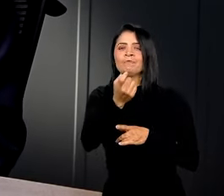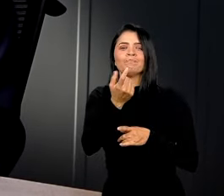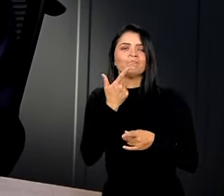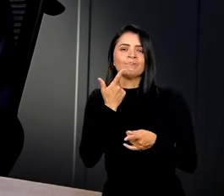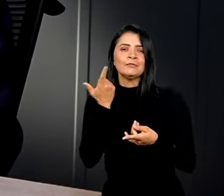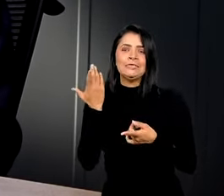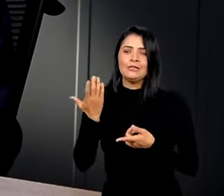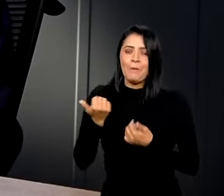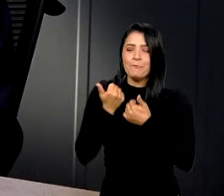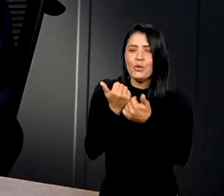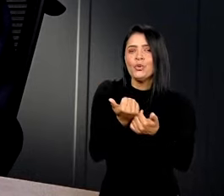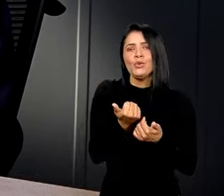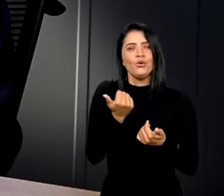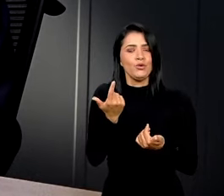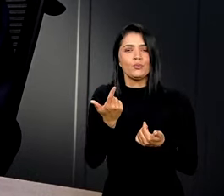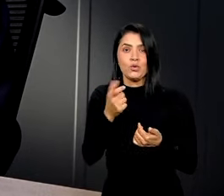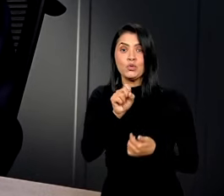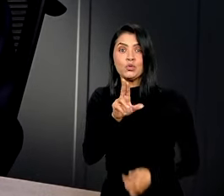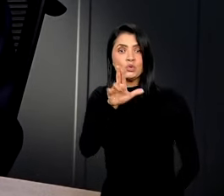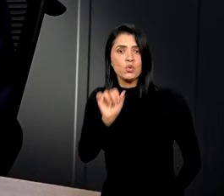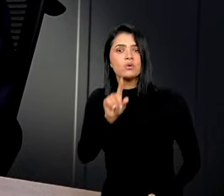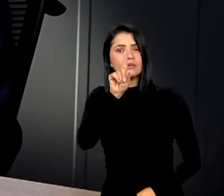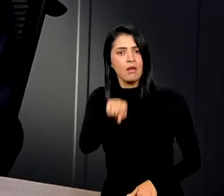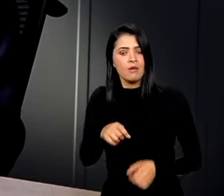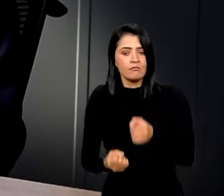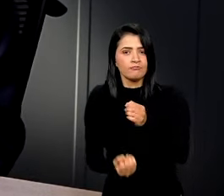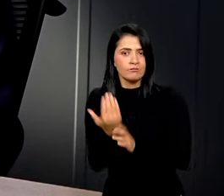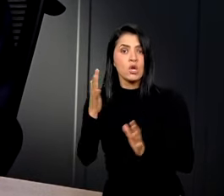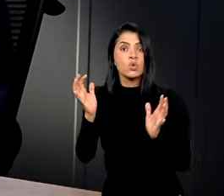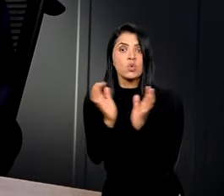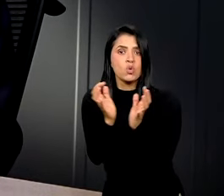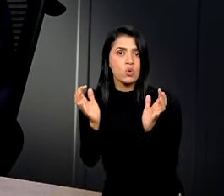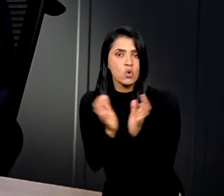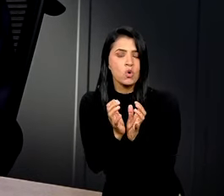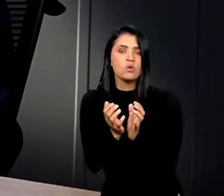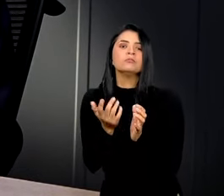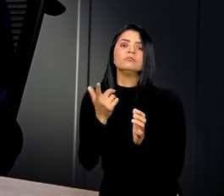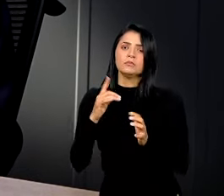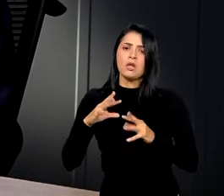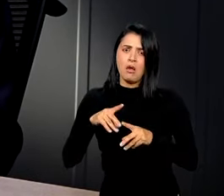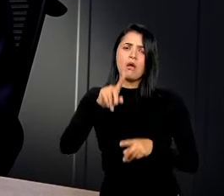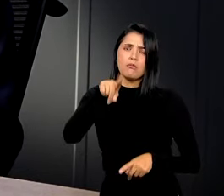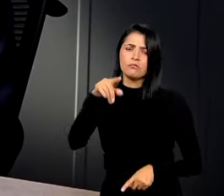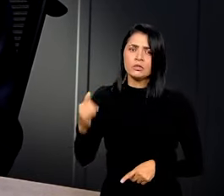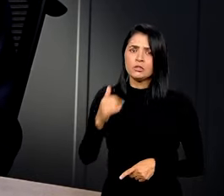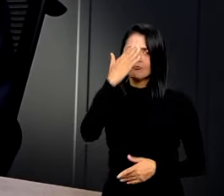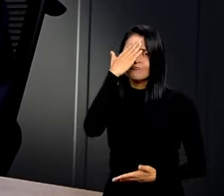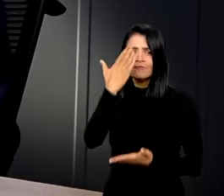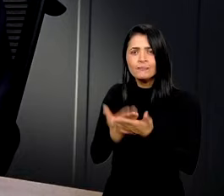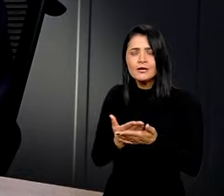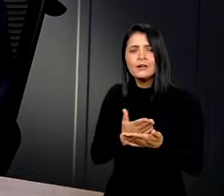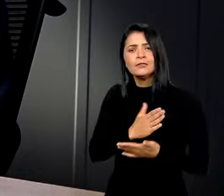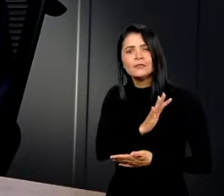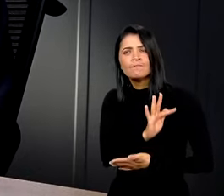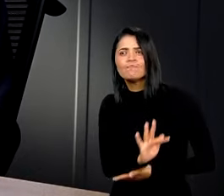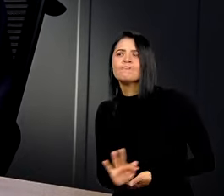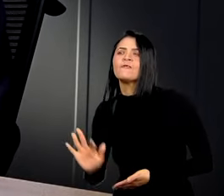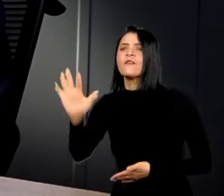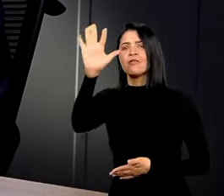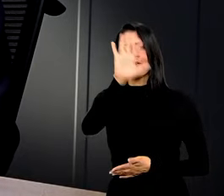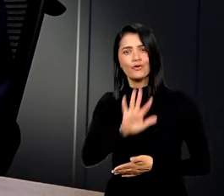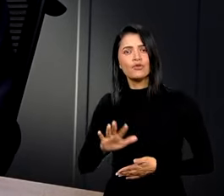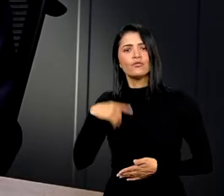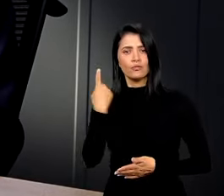uma construção coletiva e é muito importante essa confiança federativa. Nós estamos buscando fazer a